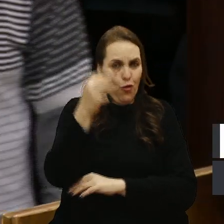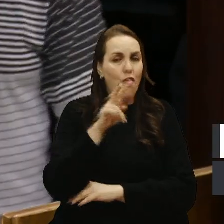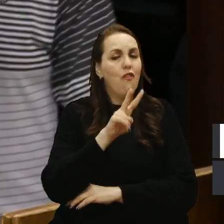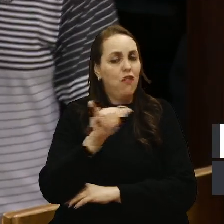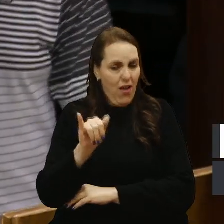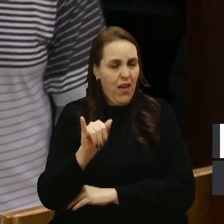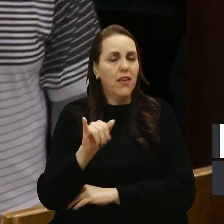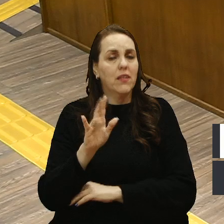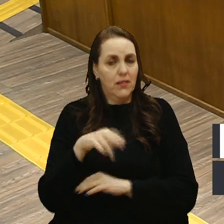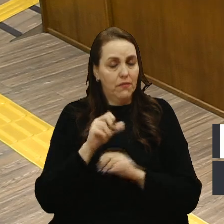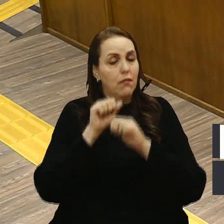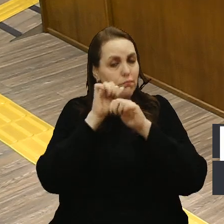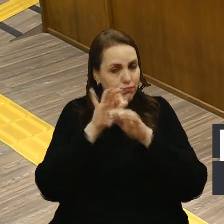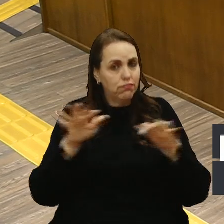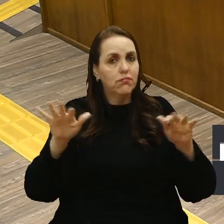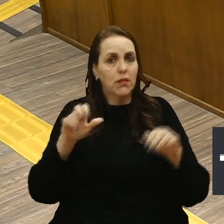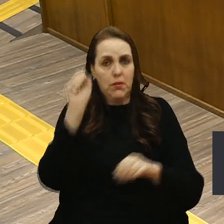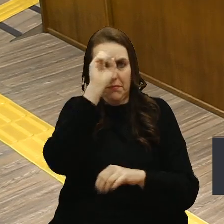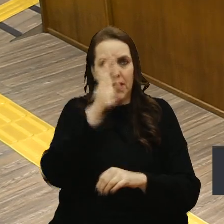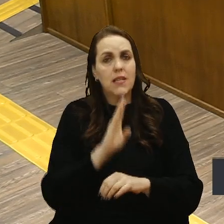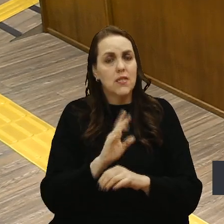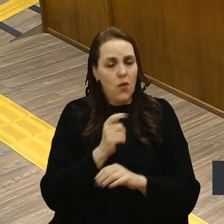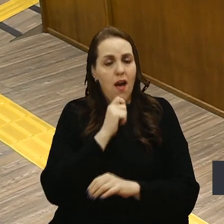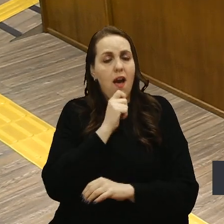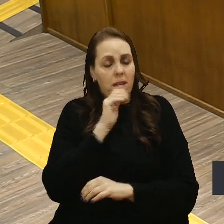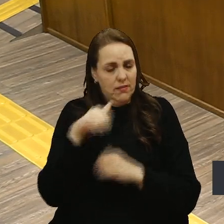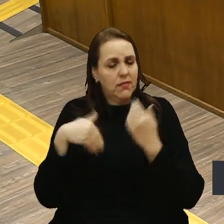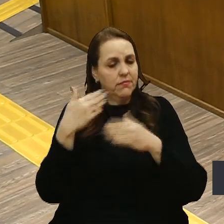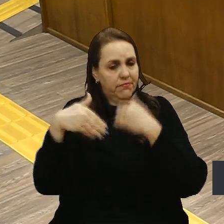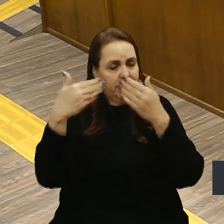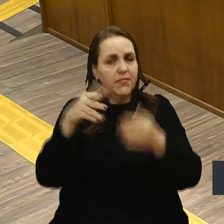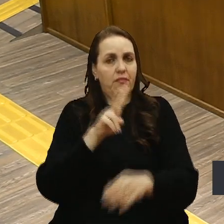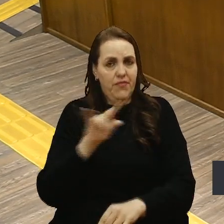Brasil afora. Obrigado. Obrigado, vereador Caleb. Próximo vereador.